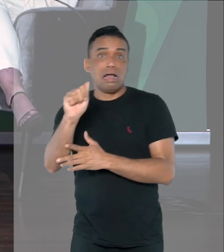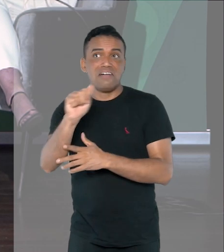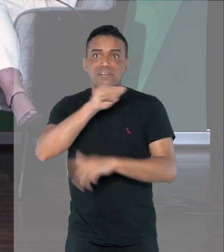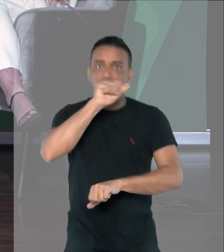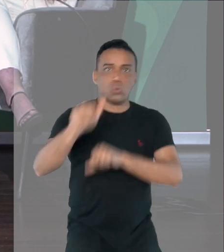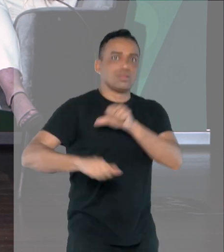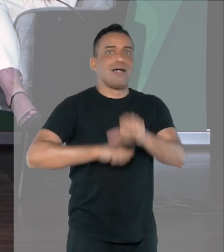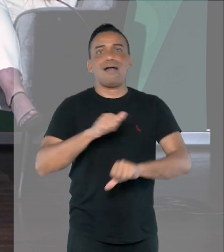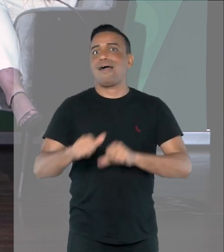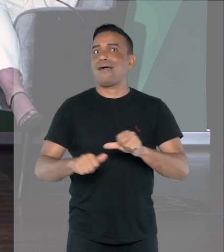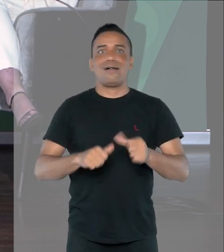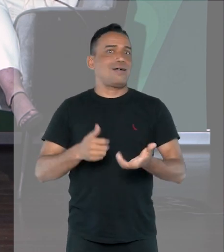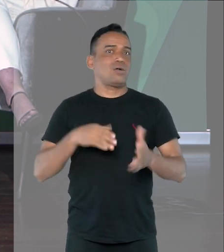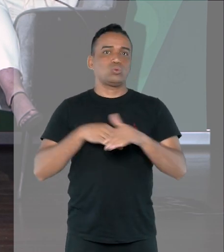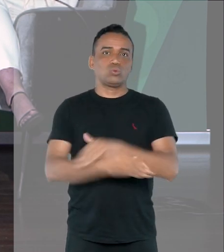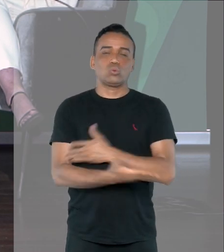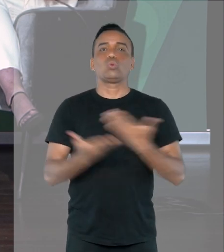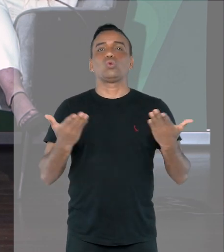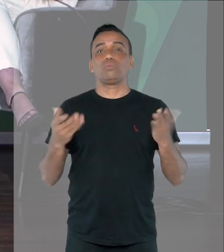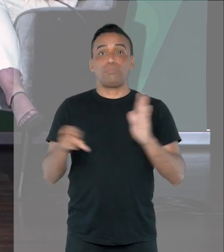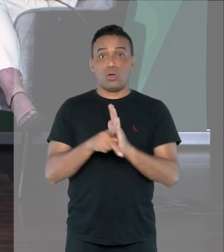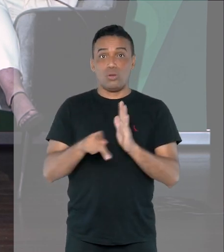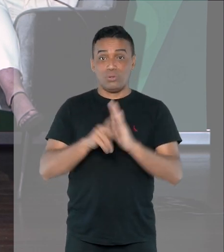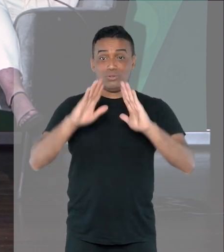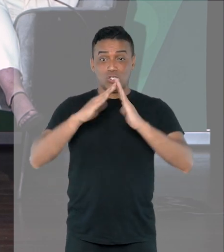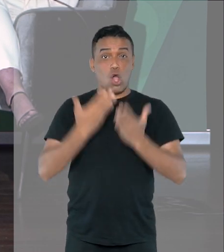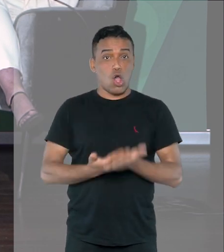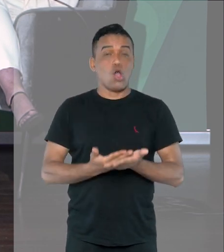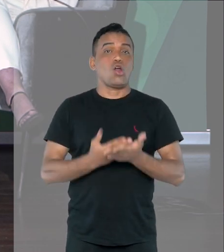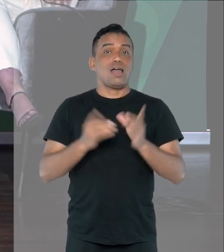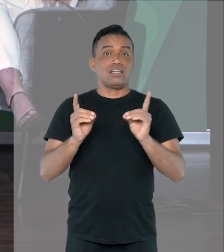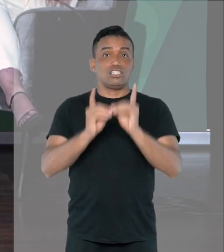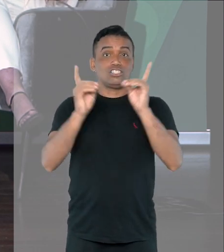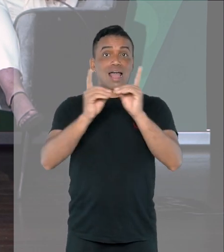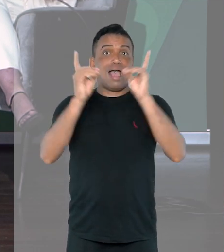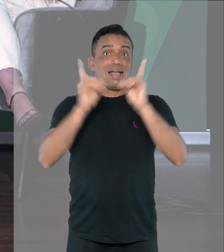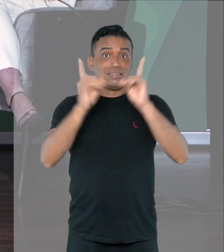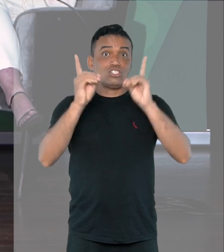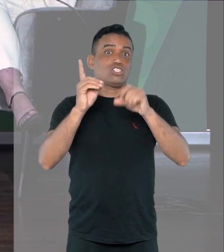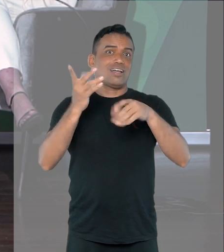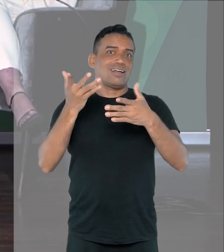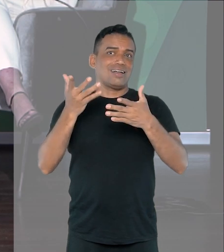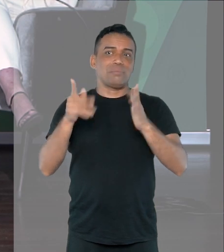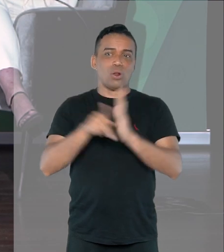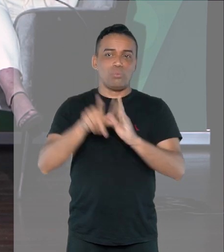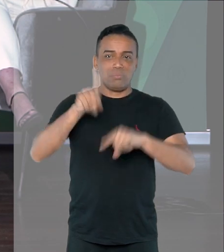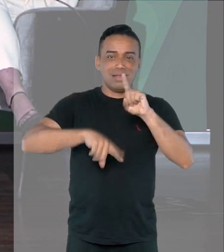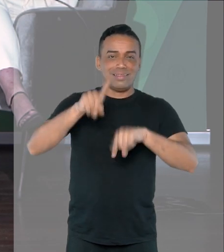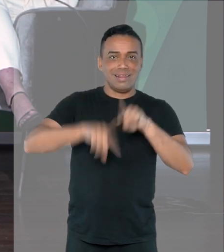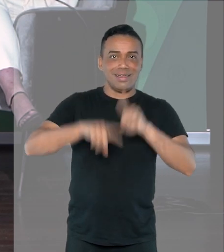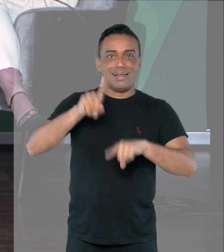muito, inclusive o material paradidático nas escolas. Eu não sei se tem professores aqui, mas o material didático